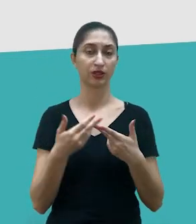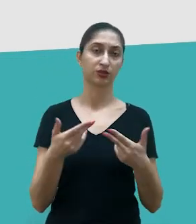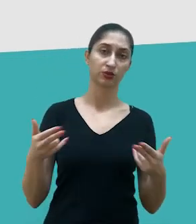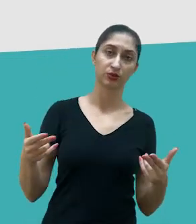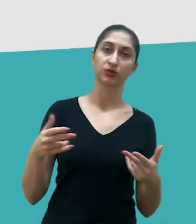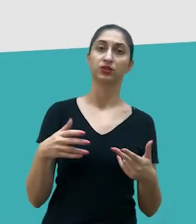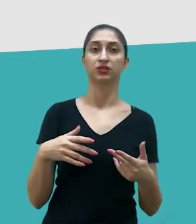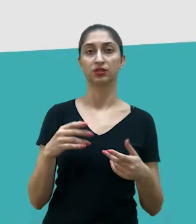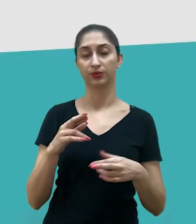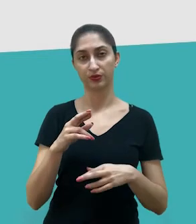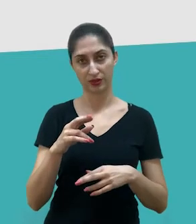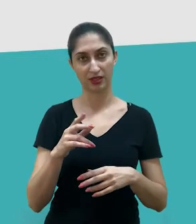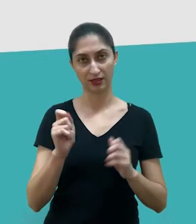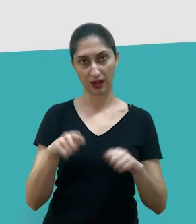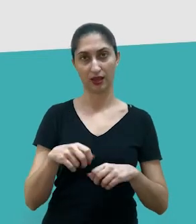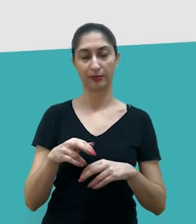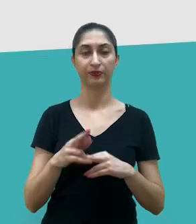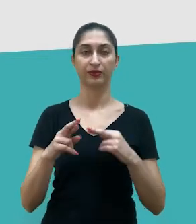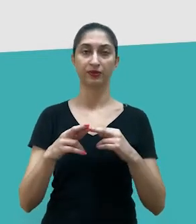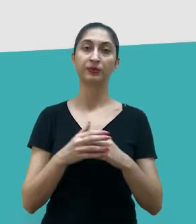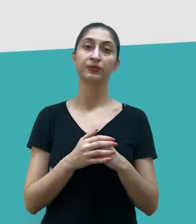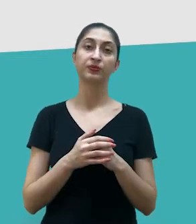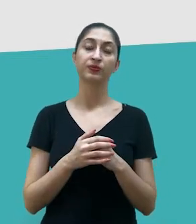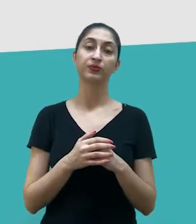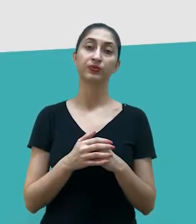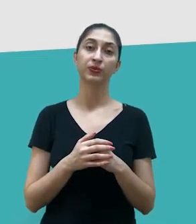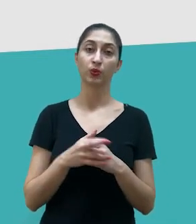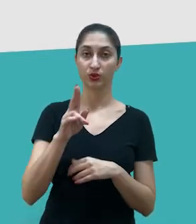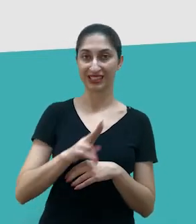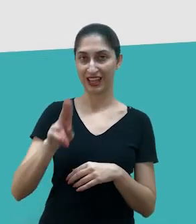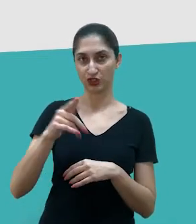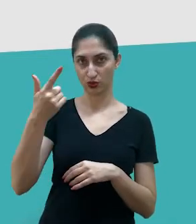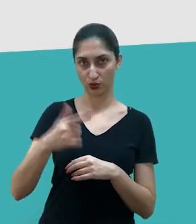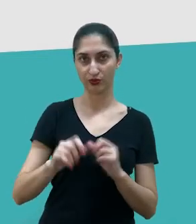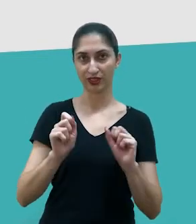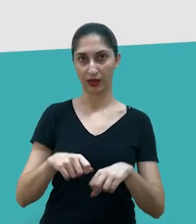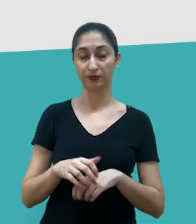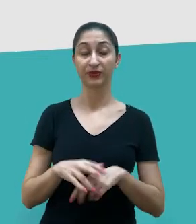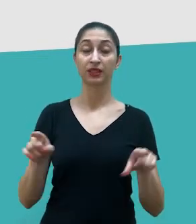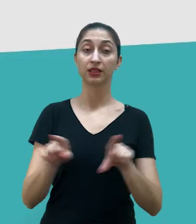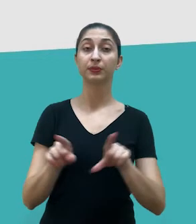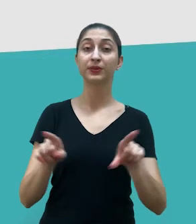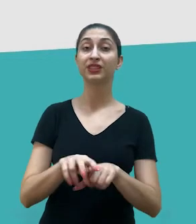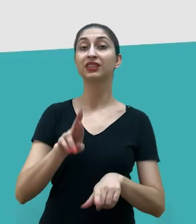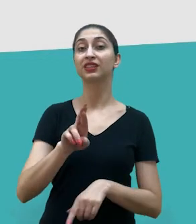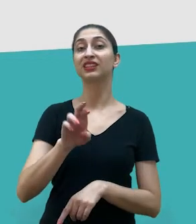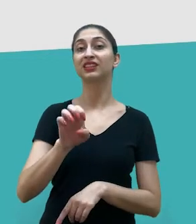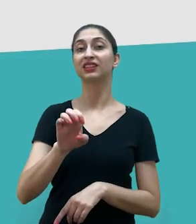das peças reutilizando. E, por fim, nós vamos pensar em reeducar,